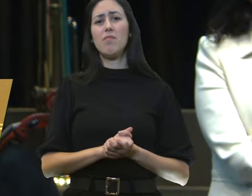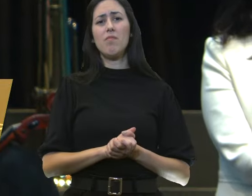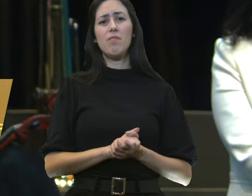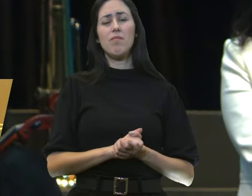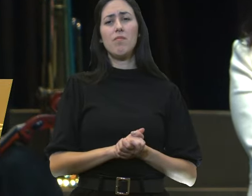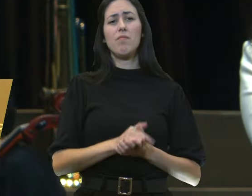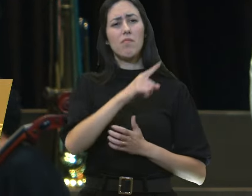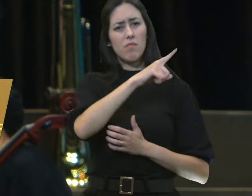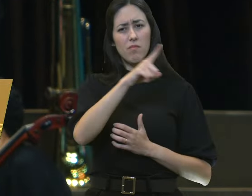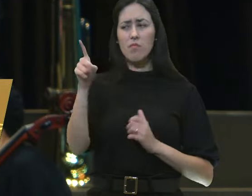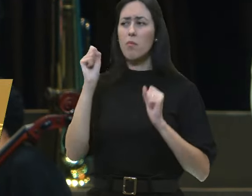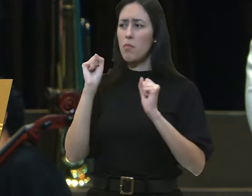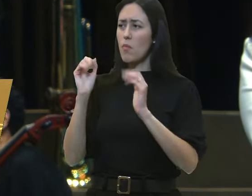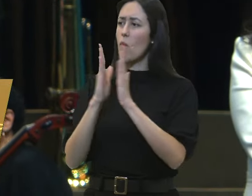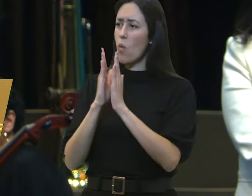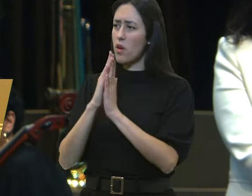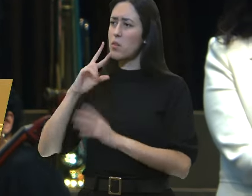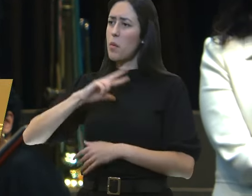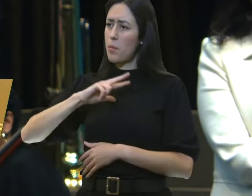Pode fazer aí a tua oração.